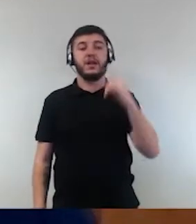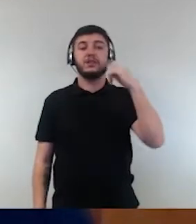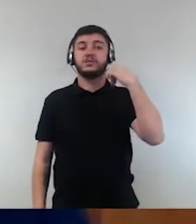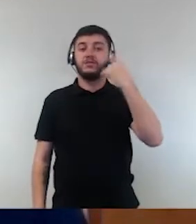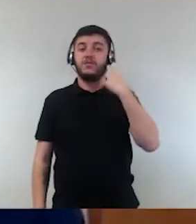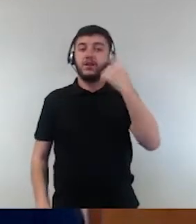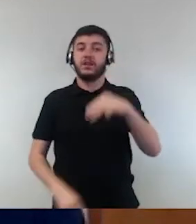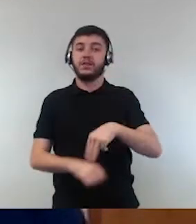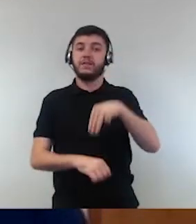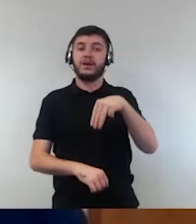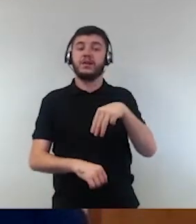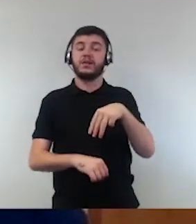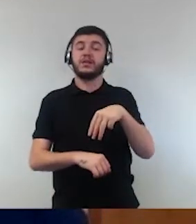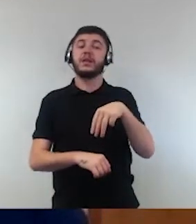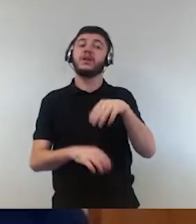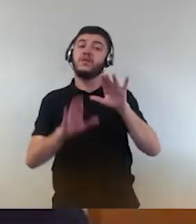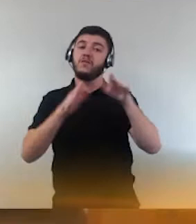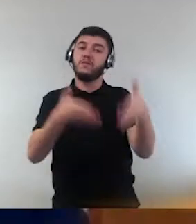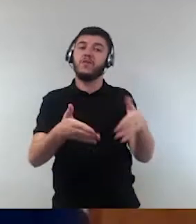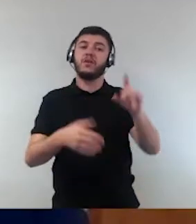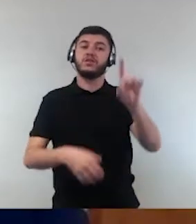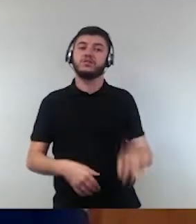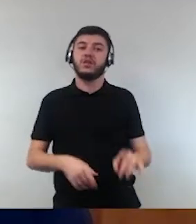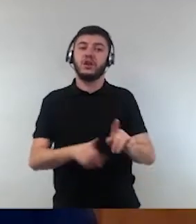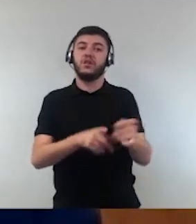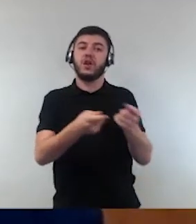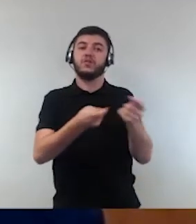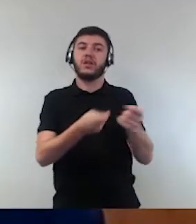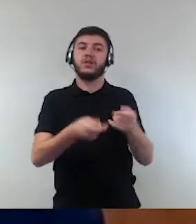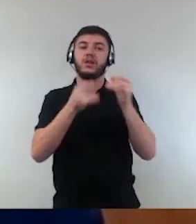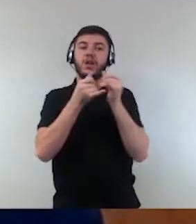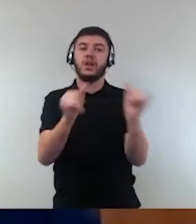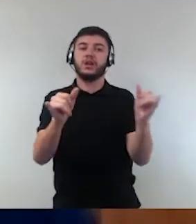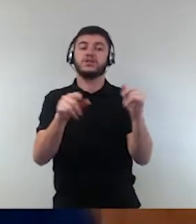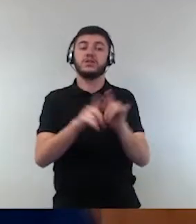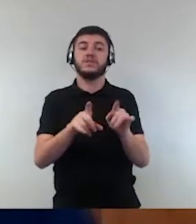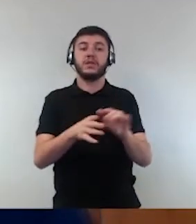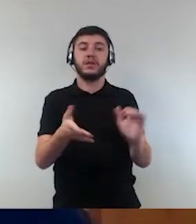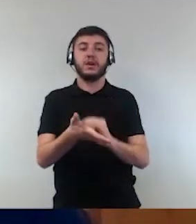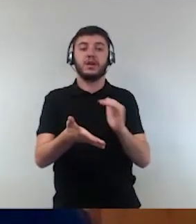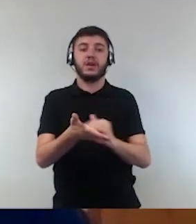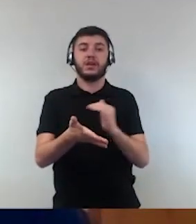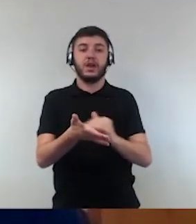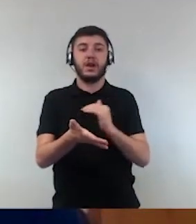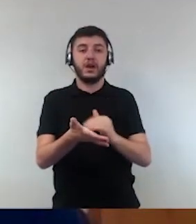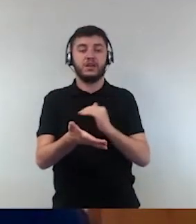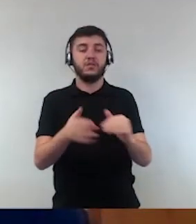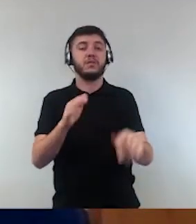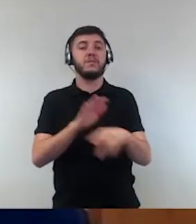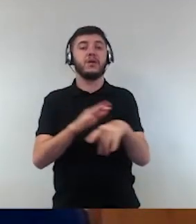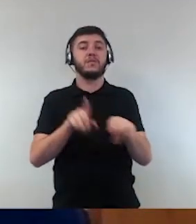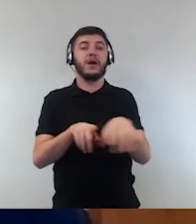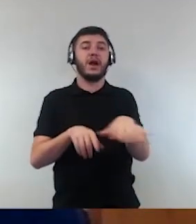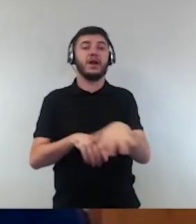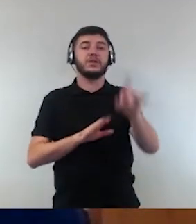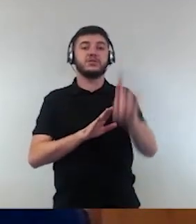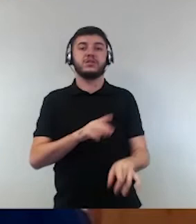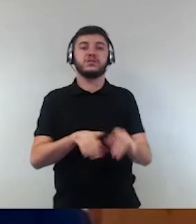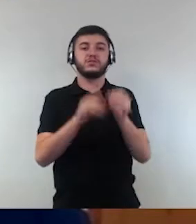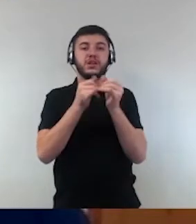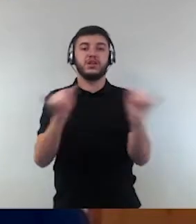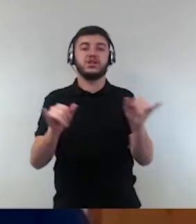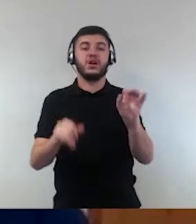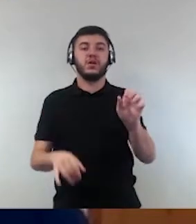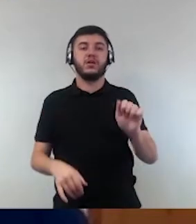advogada, mestre especialista em Direito Regulatório de Energia Elétrica, secretária-geral da Comissão de Energia do Conselho Federal da OAB, coordenadora da ESA